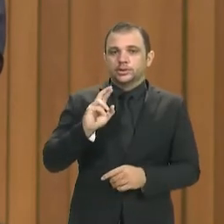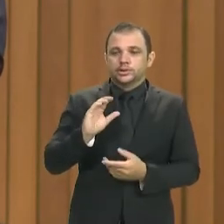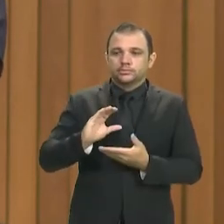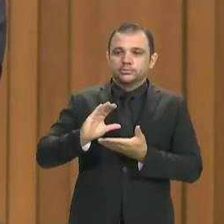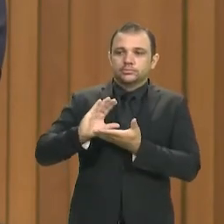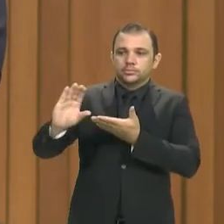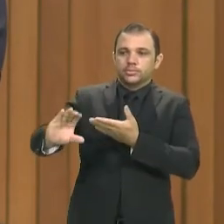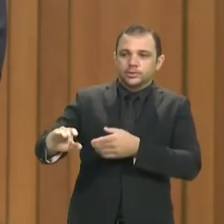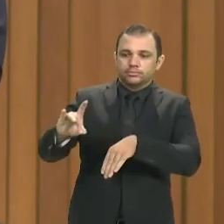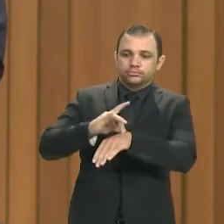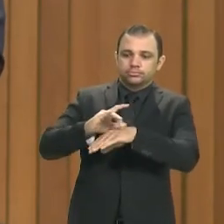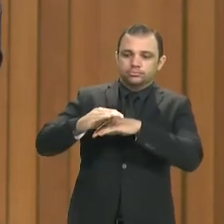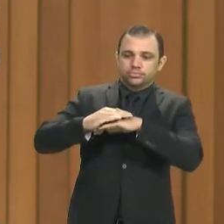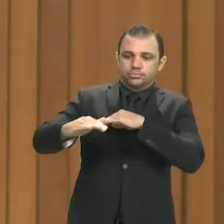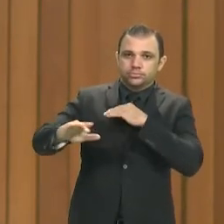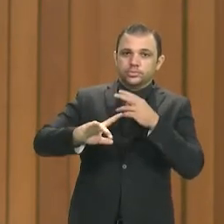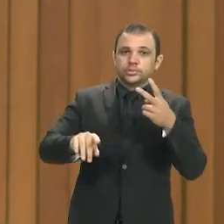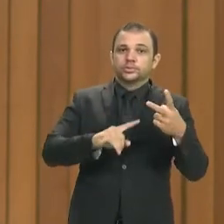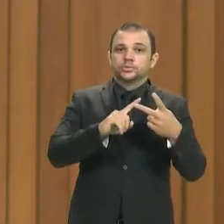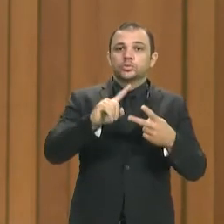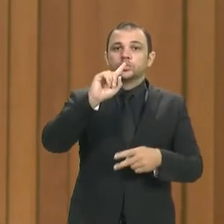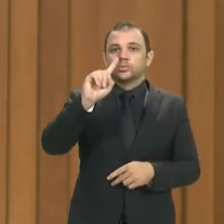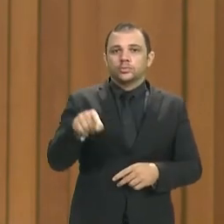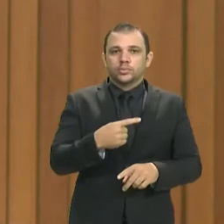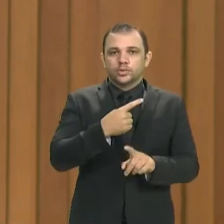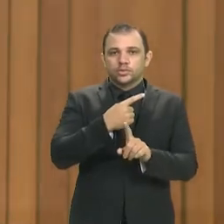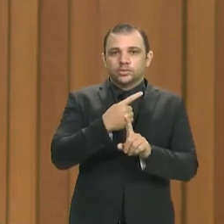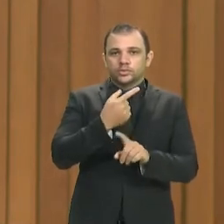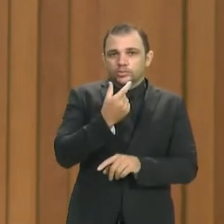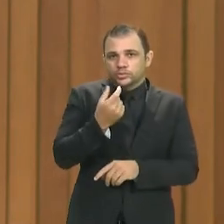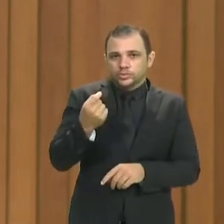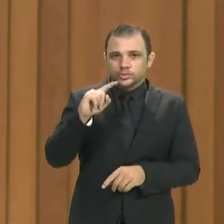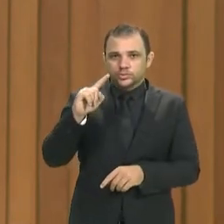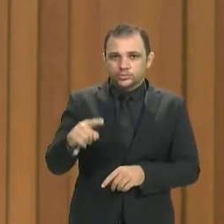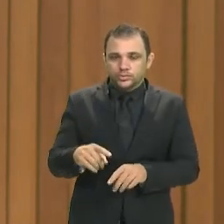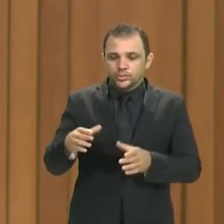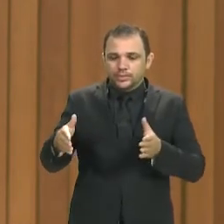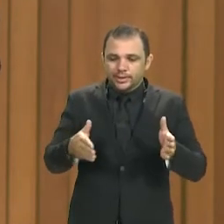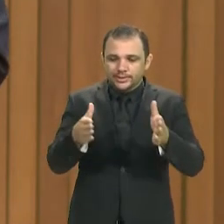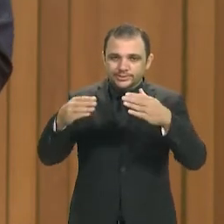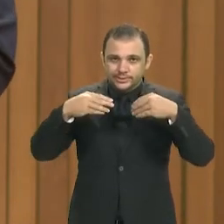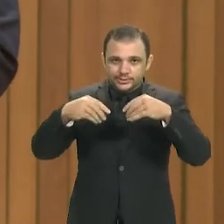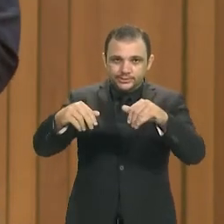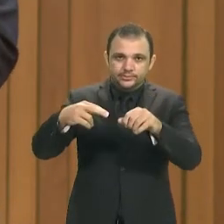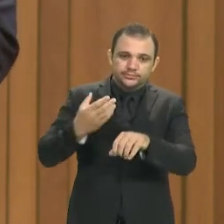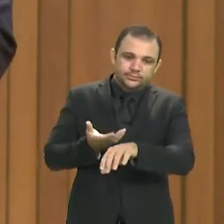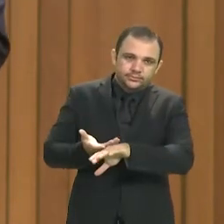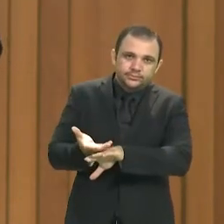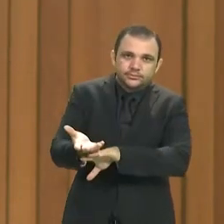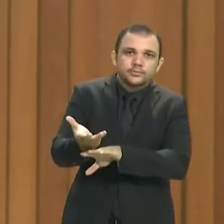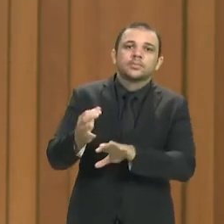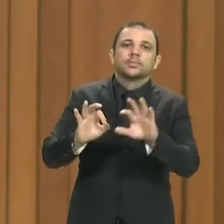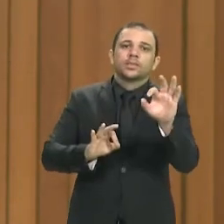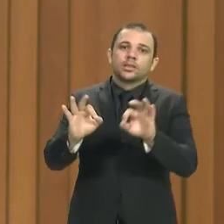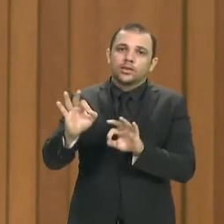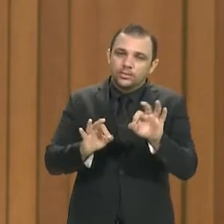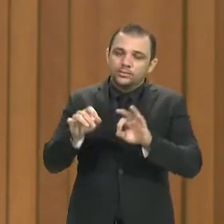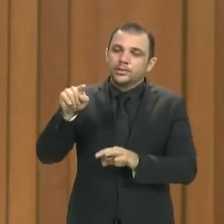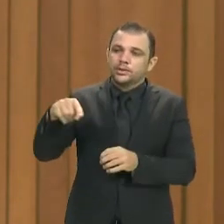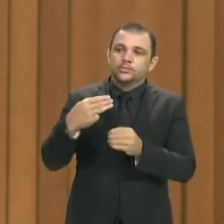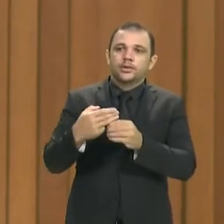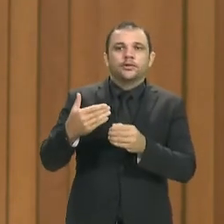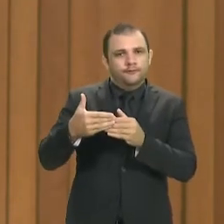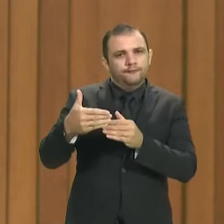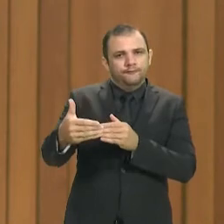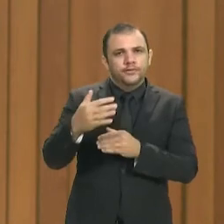e R$1,2 milhão para recuperação de estrada vicinal naquele município. As obras vão iniciar brevemente. E